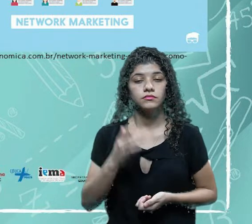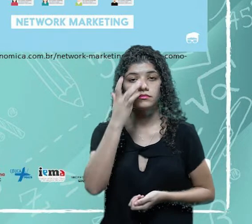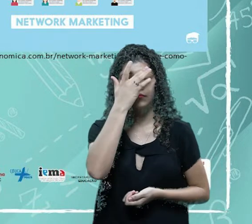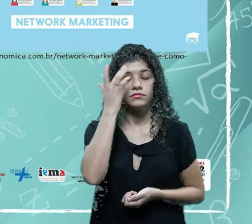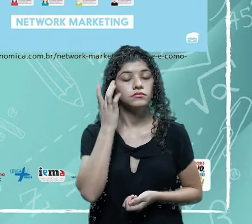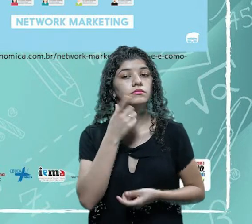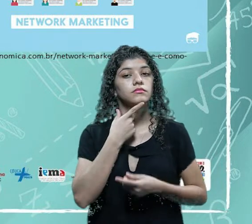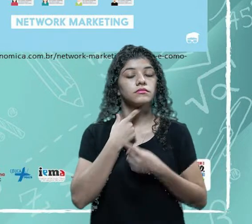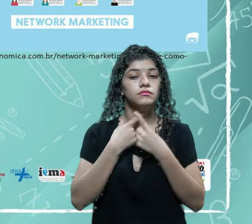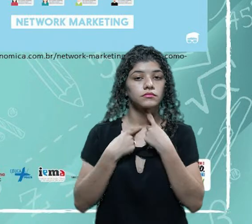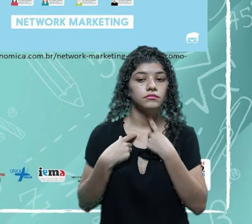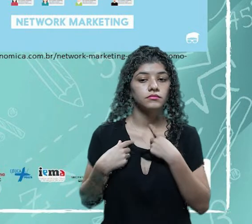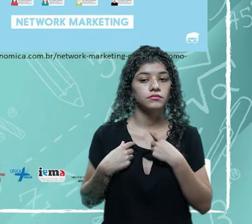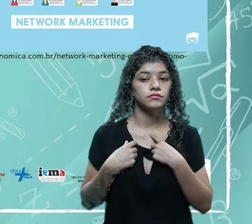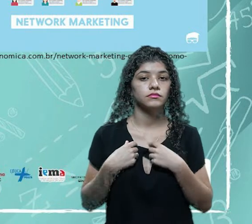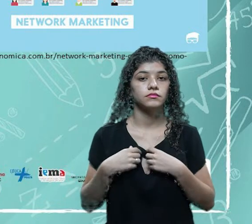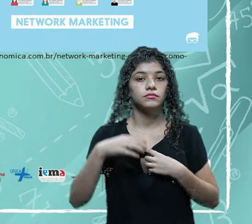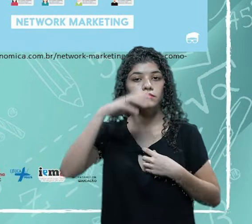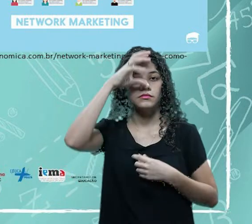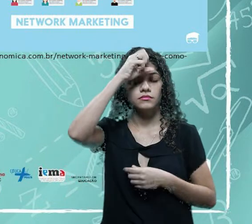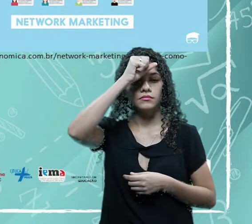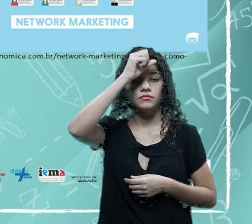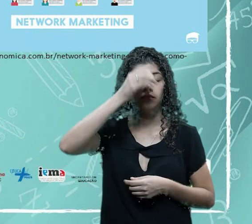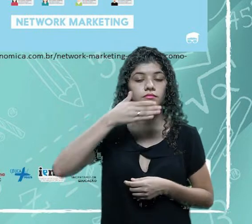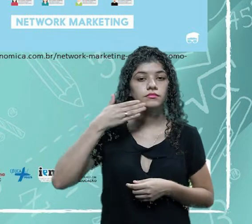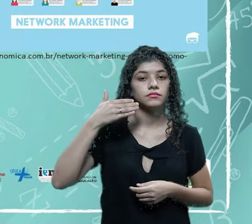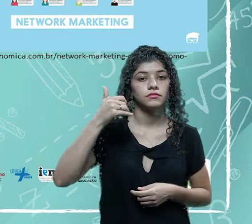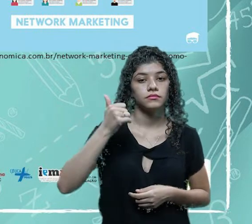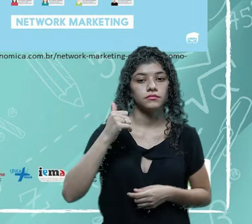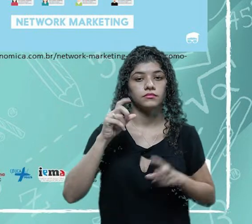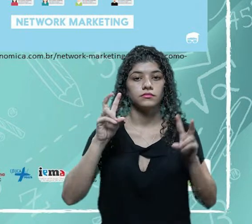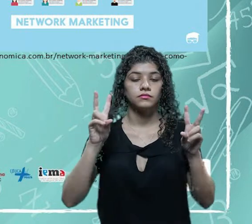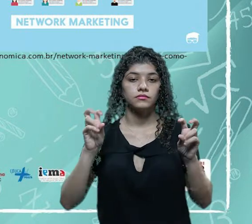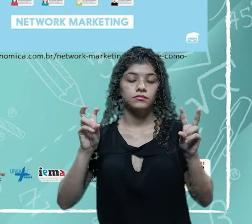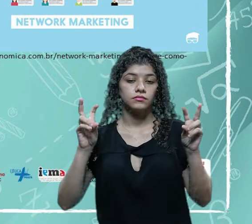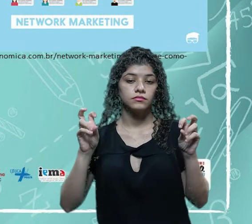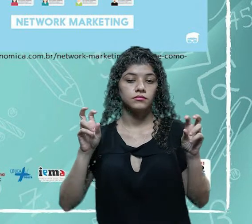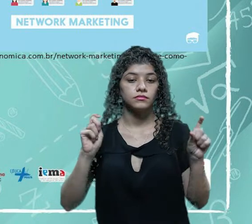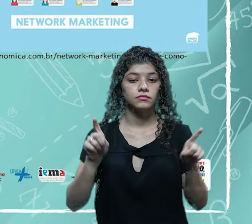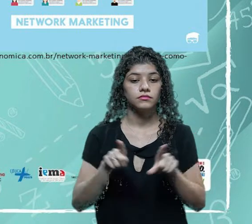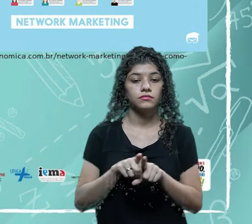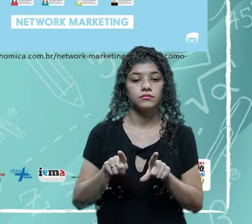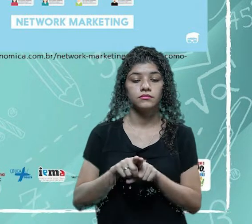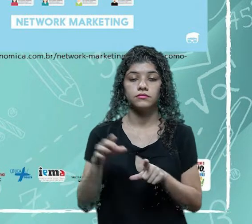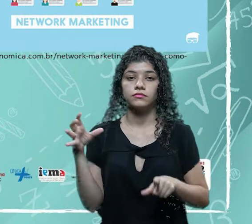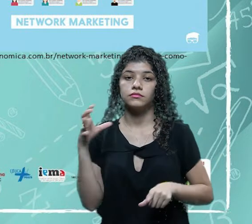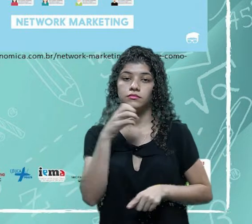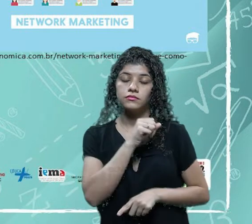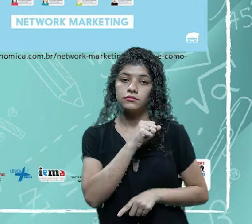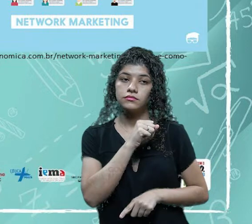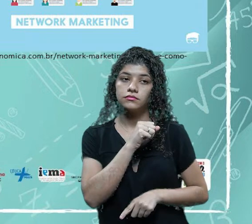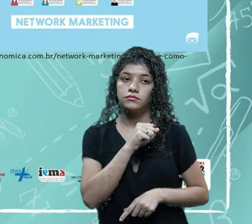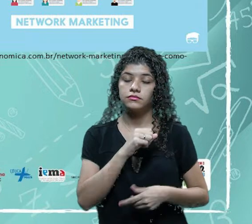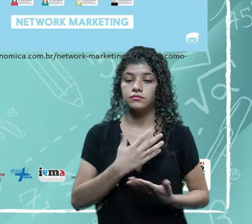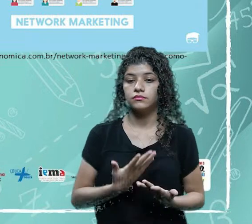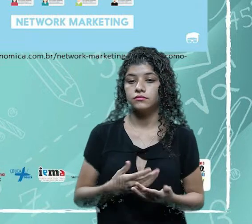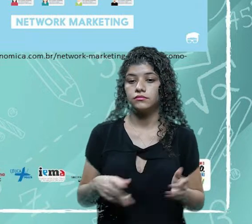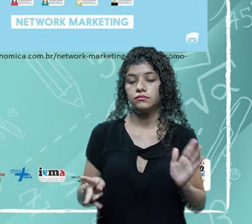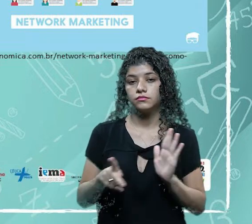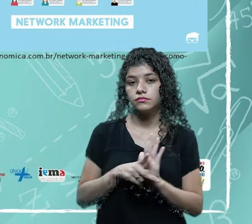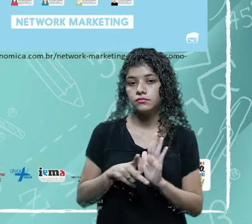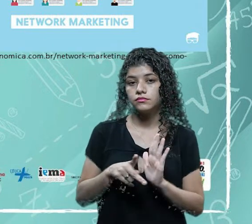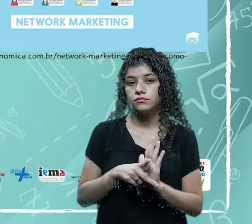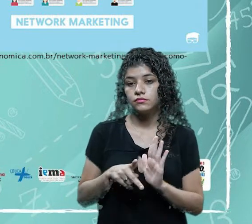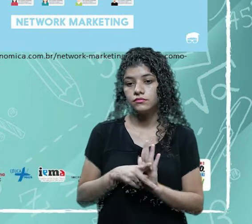quem deseja se especializar e em uma a uma algum assunto e de forma rápida então ele é